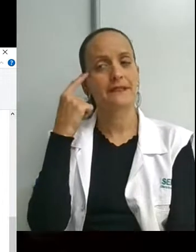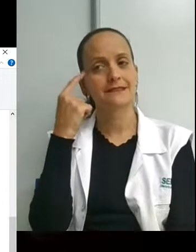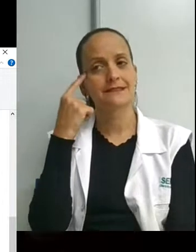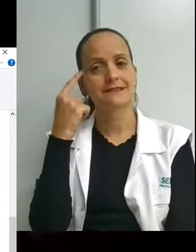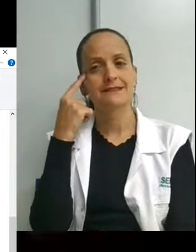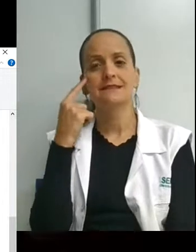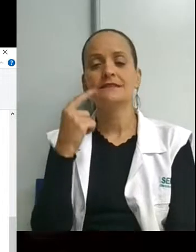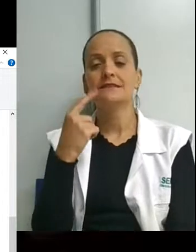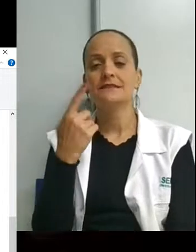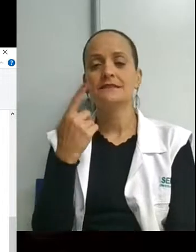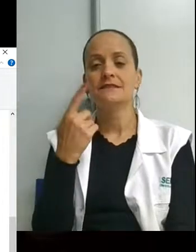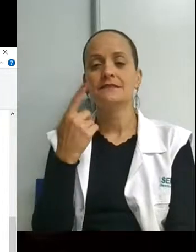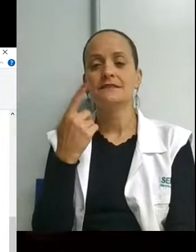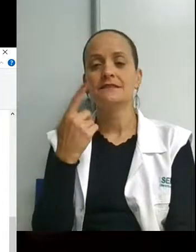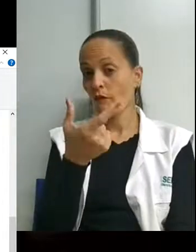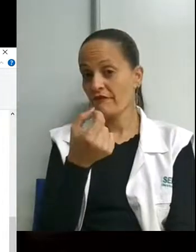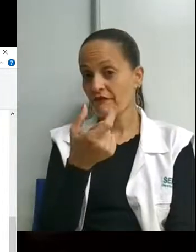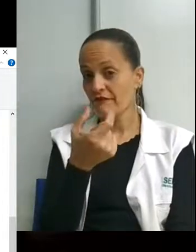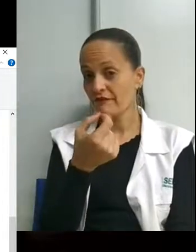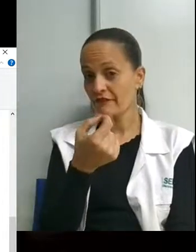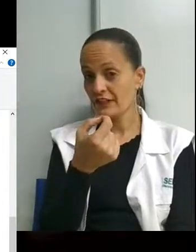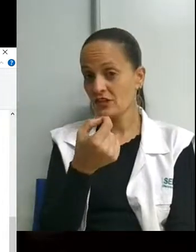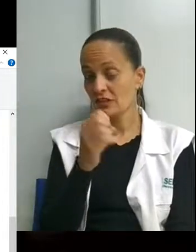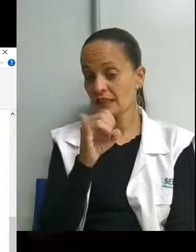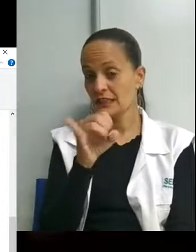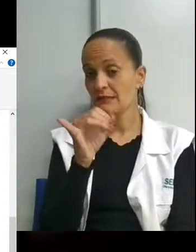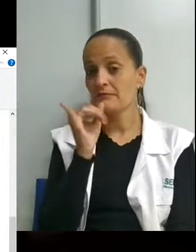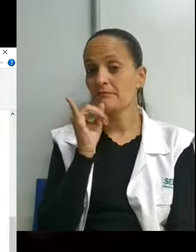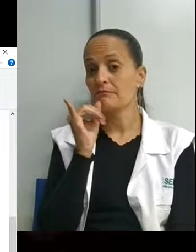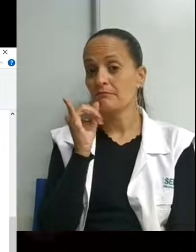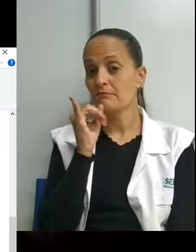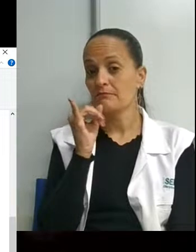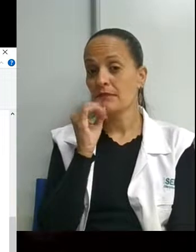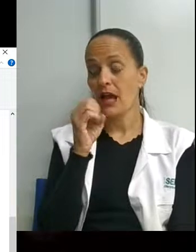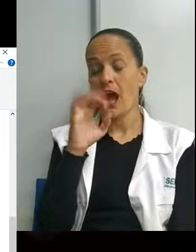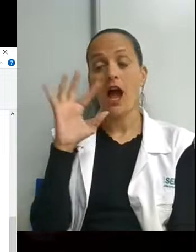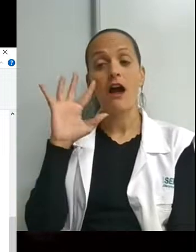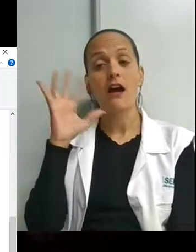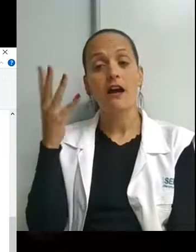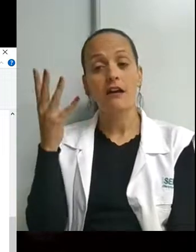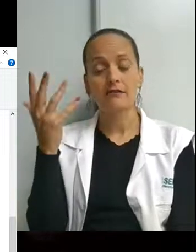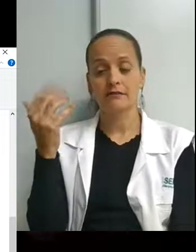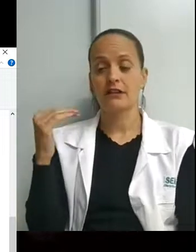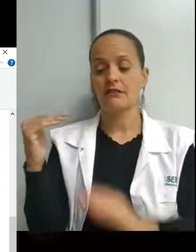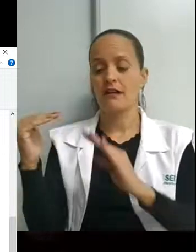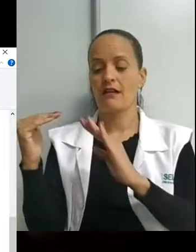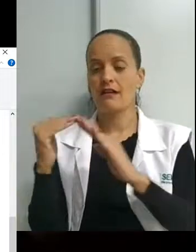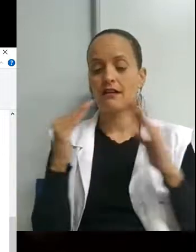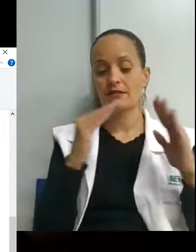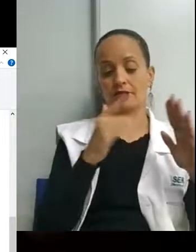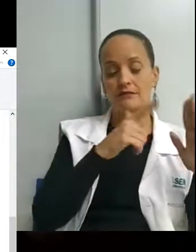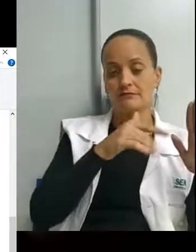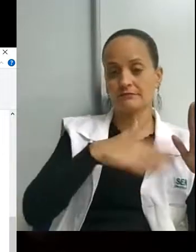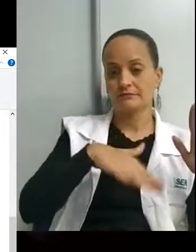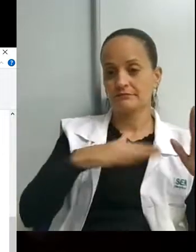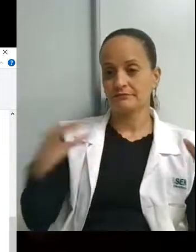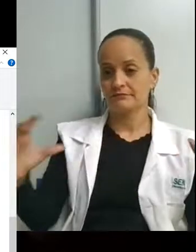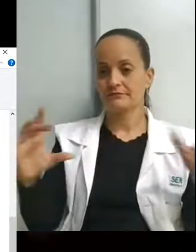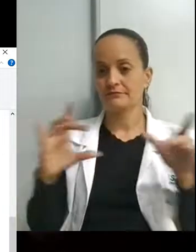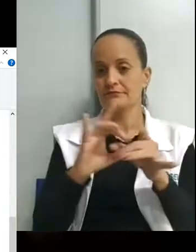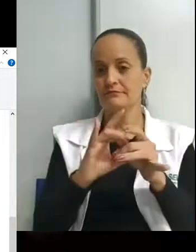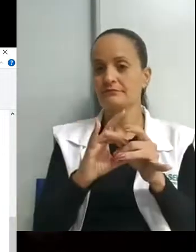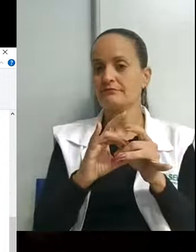Pessoal, com esse valor aqui, ó, se por acaso a gente conectar, né, o circuito da casa ao circuito da rede, esse valor aqui, ó,